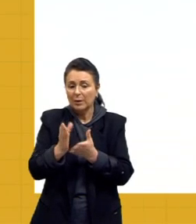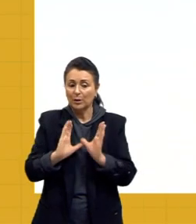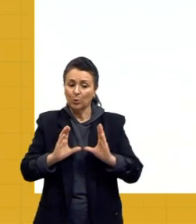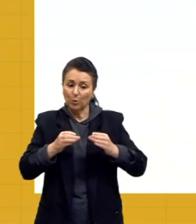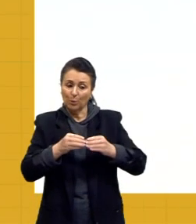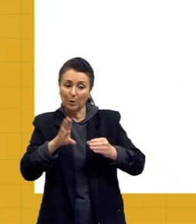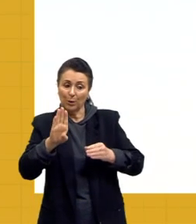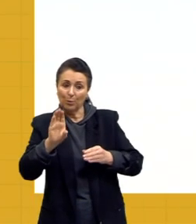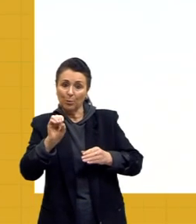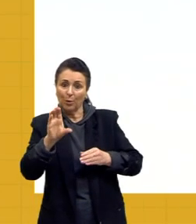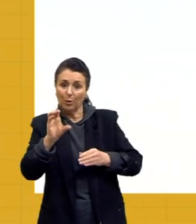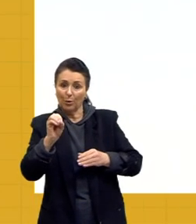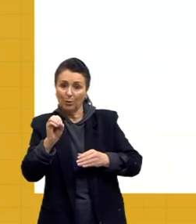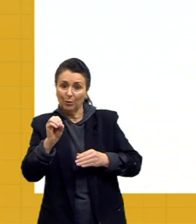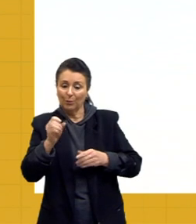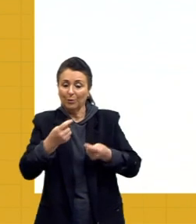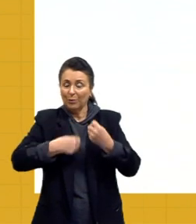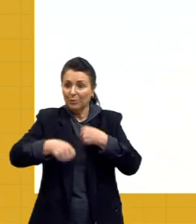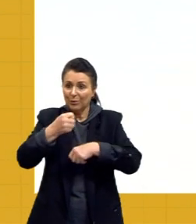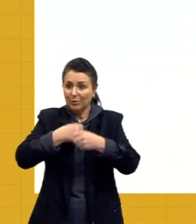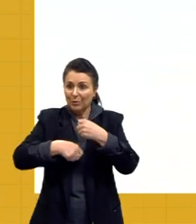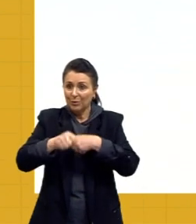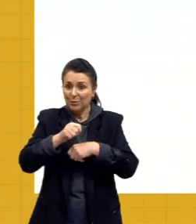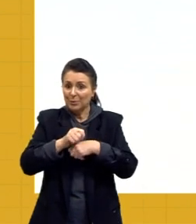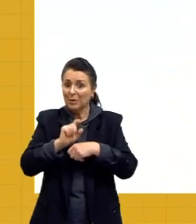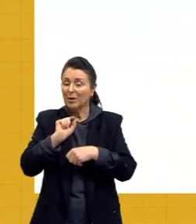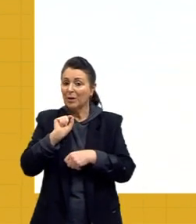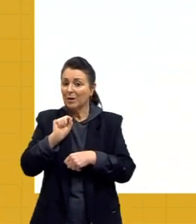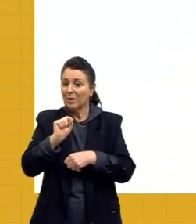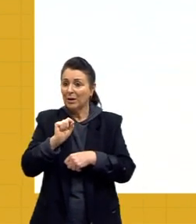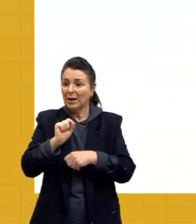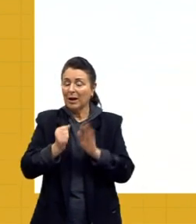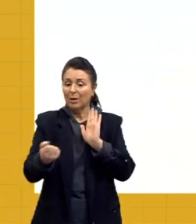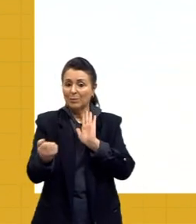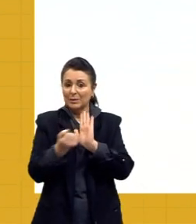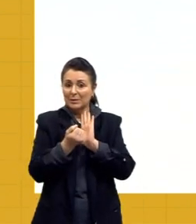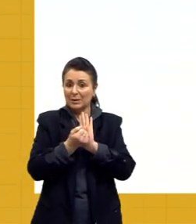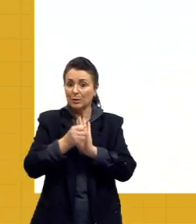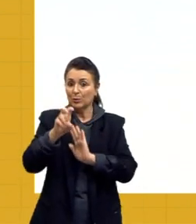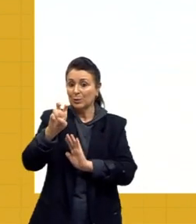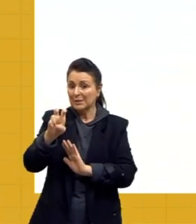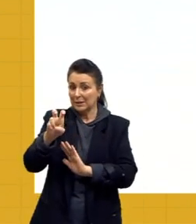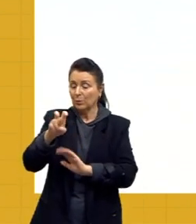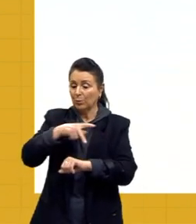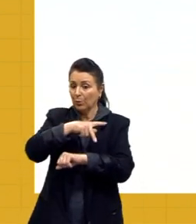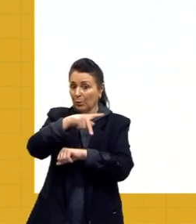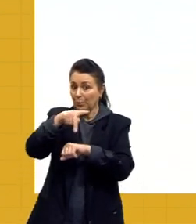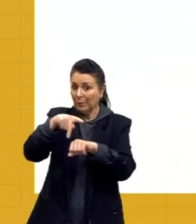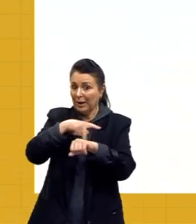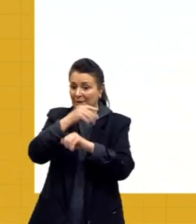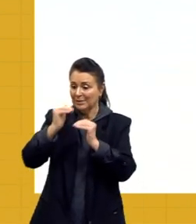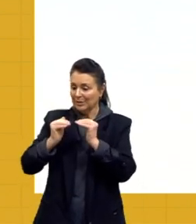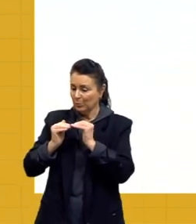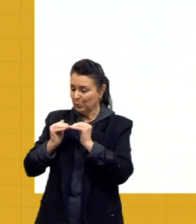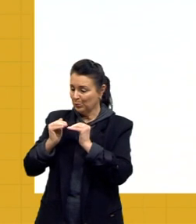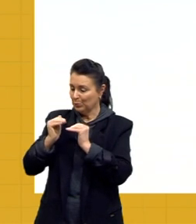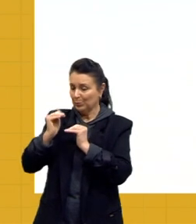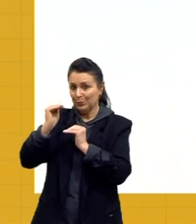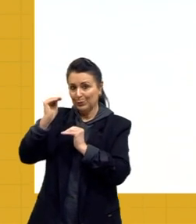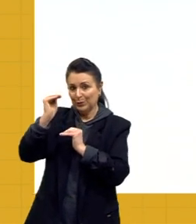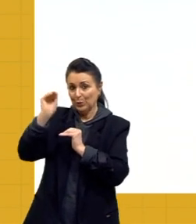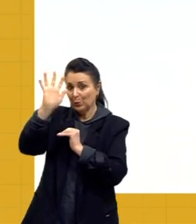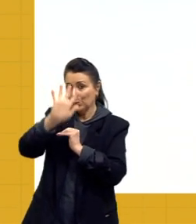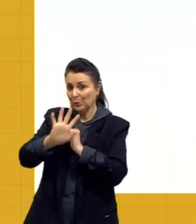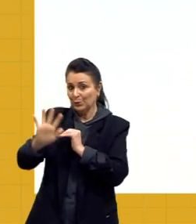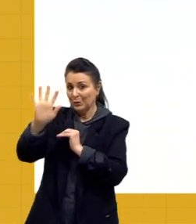dizem que é bloco mas não é ele não é um bloco econômico é aos é a sigla dos cinco maiores países emergentes tá pessoal de modo